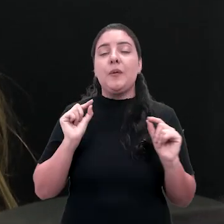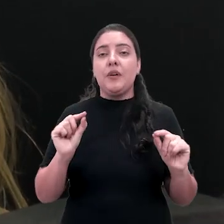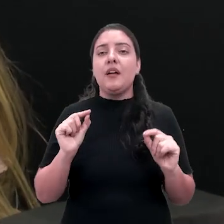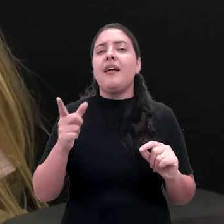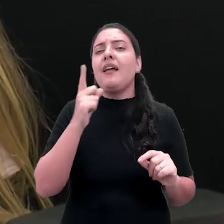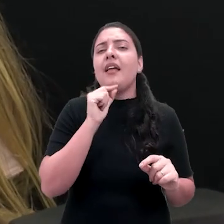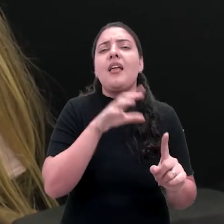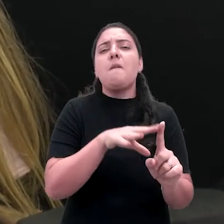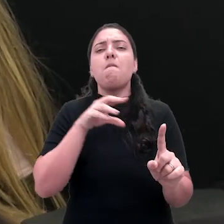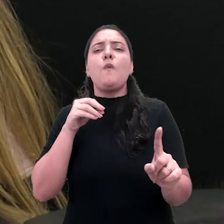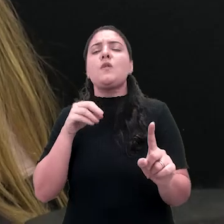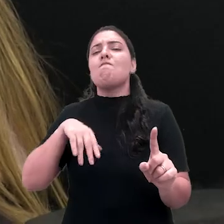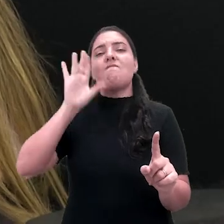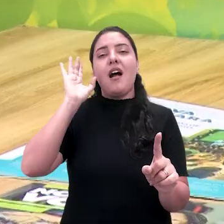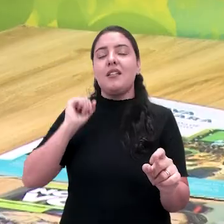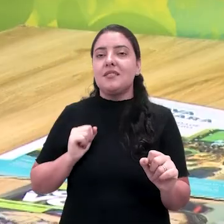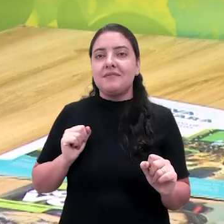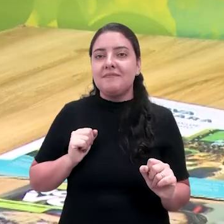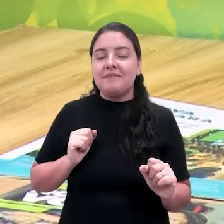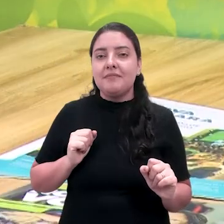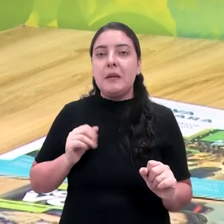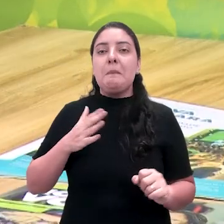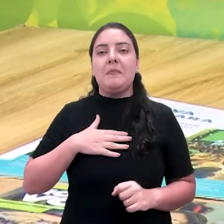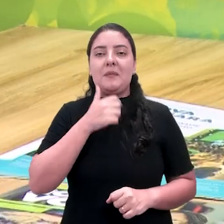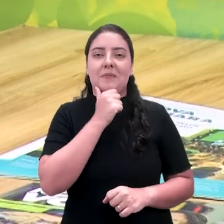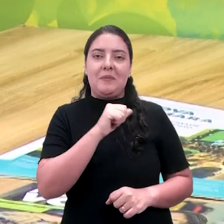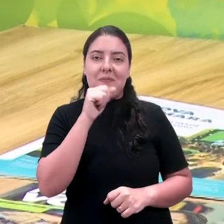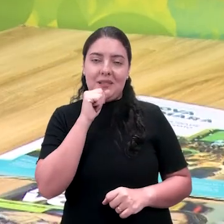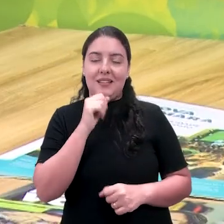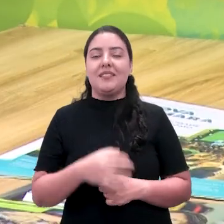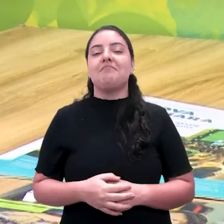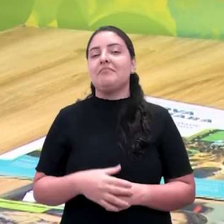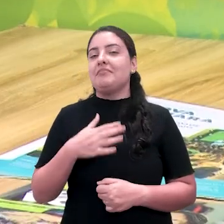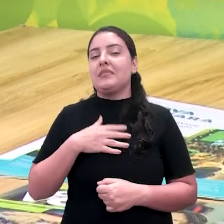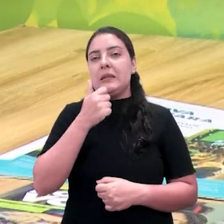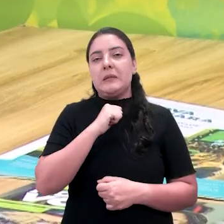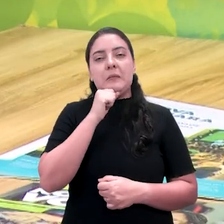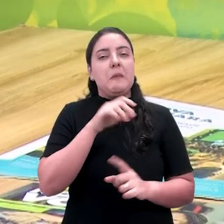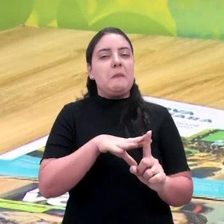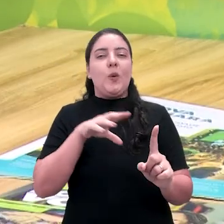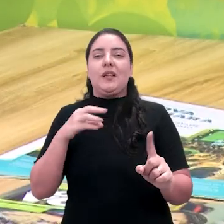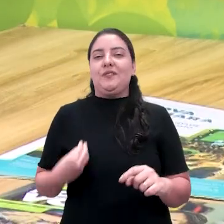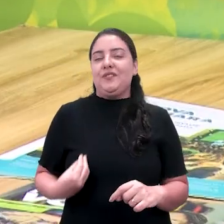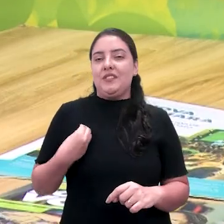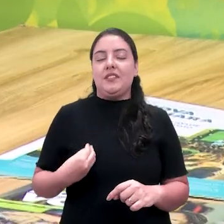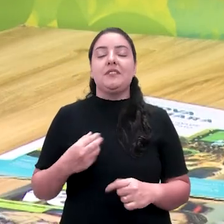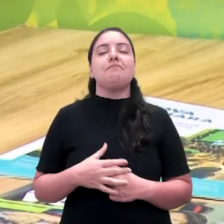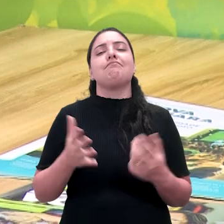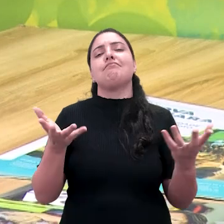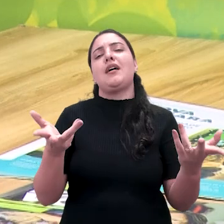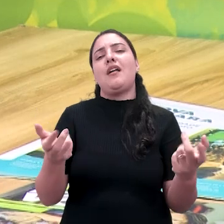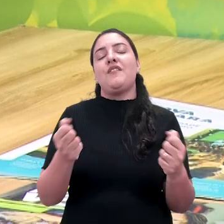te inspirou? A minha mãe. A minha mãe é a minha maior inspiração. Que